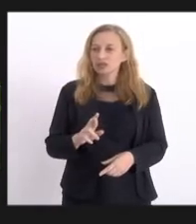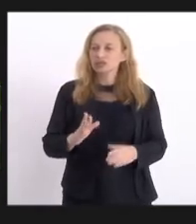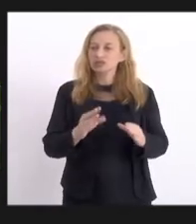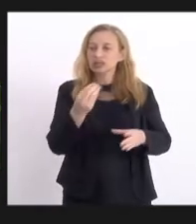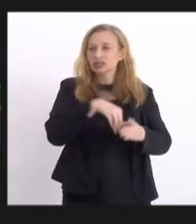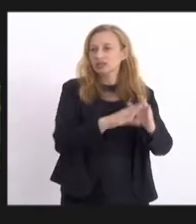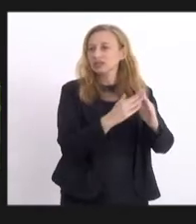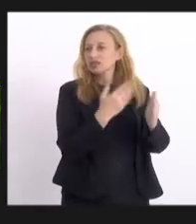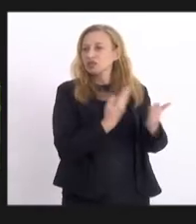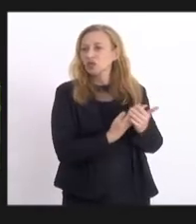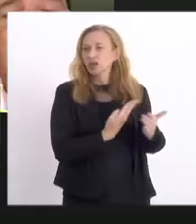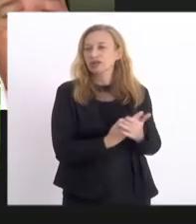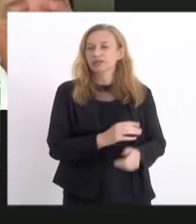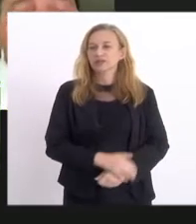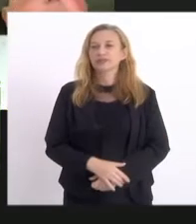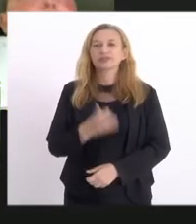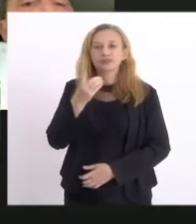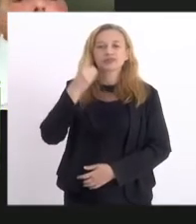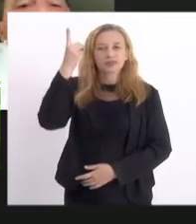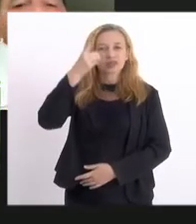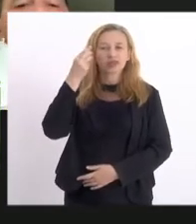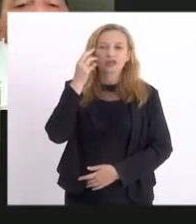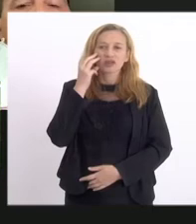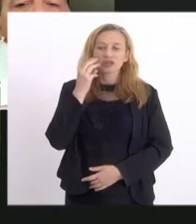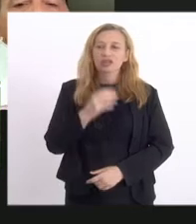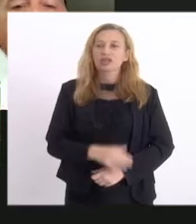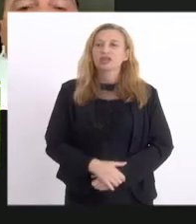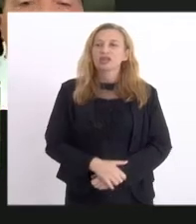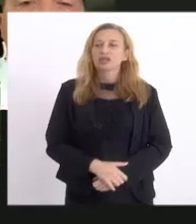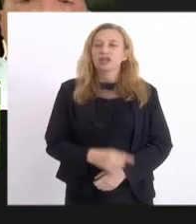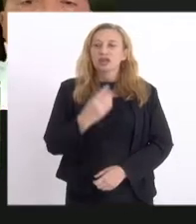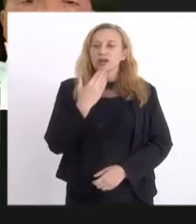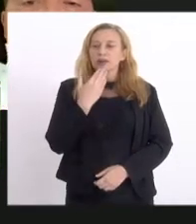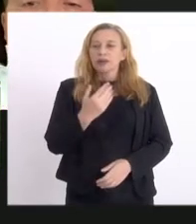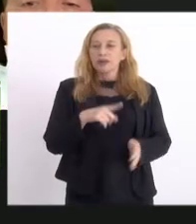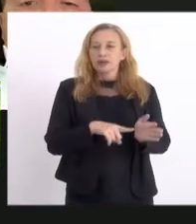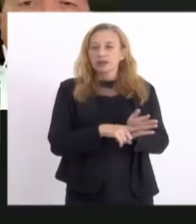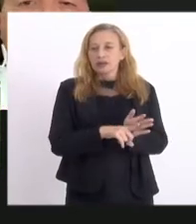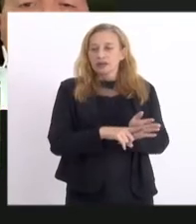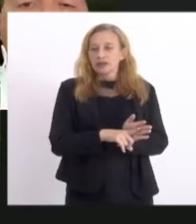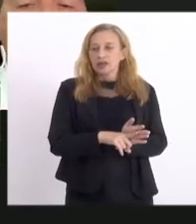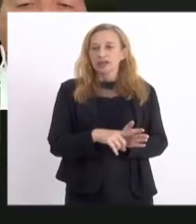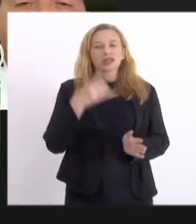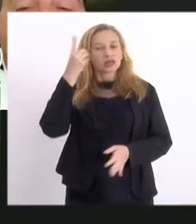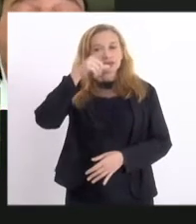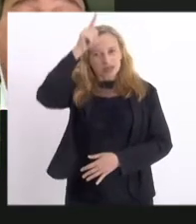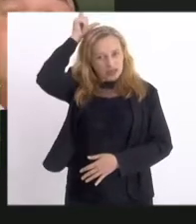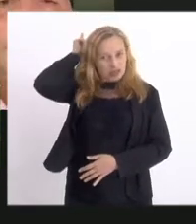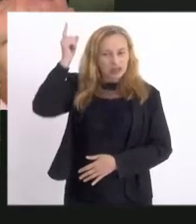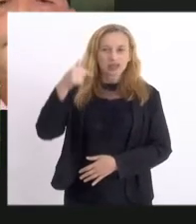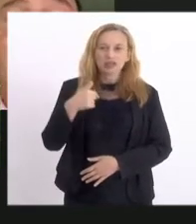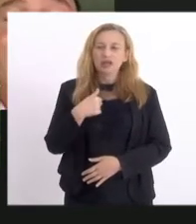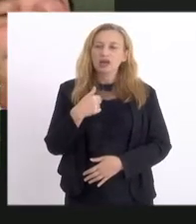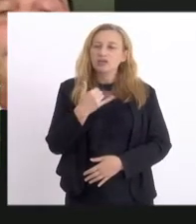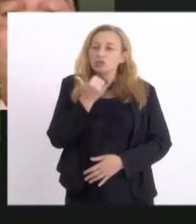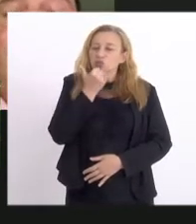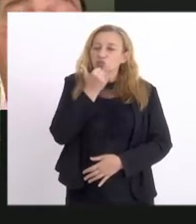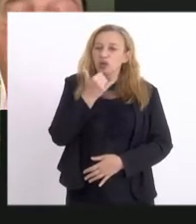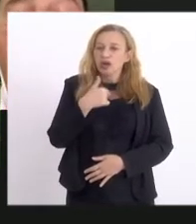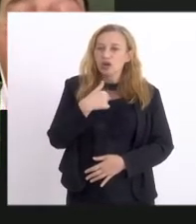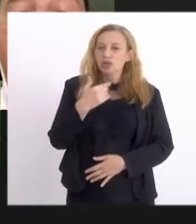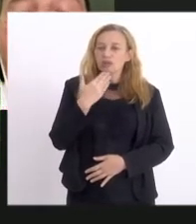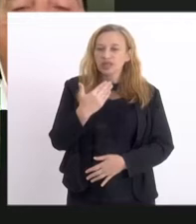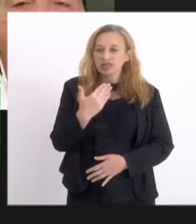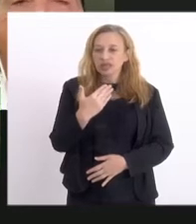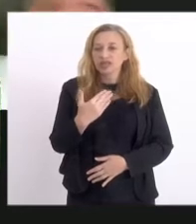escolar. Deputado Valdec, pediu de vista o deputado Luiz Paulo. Eu pedi vista, né? Perdão. Esse